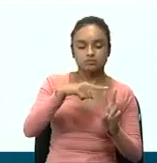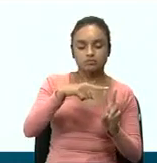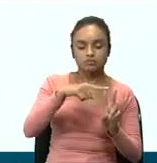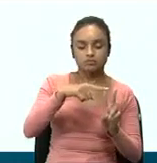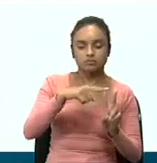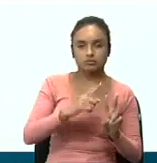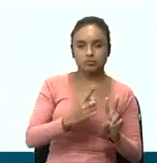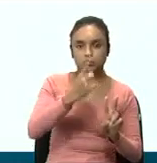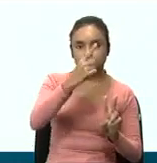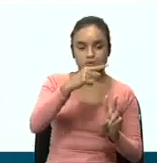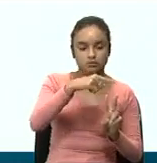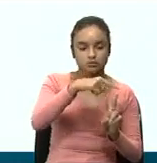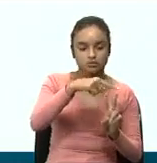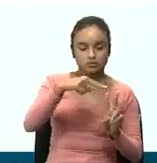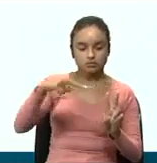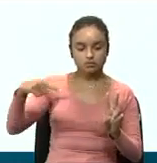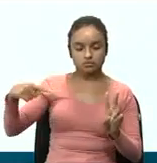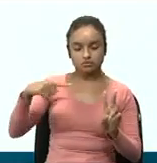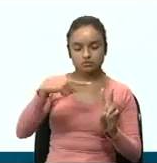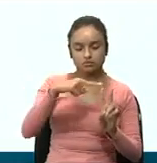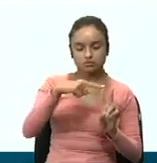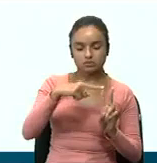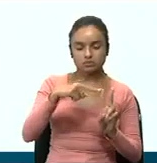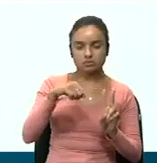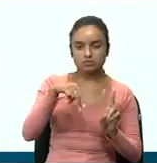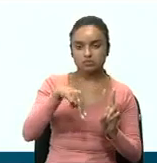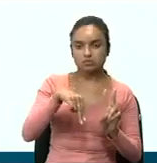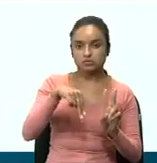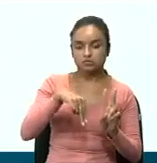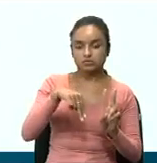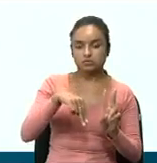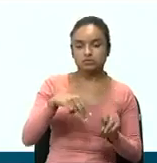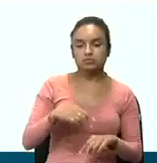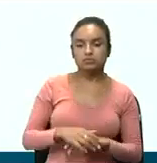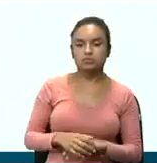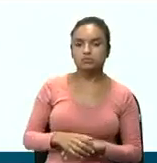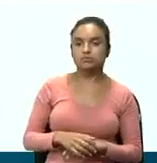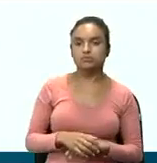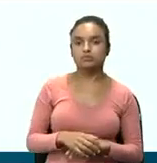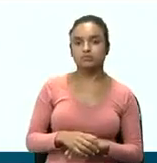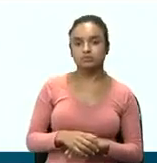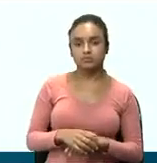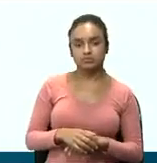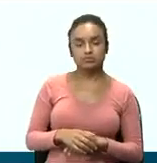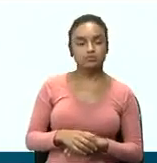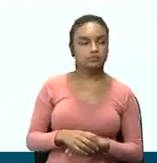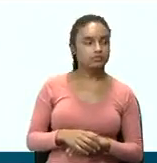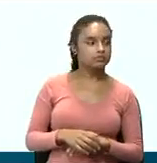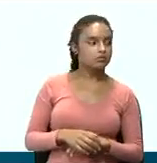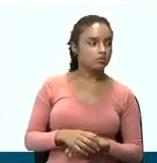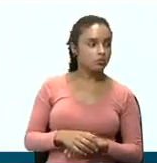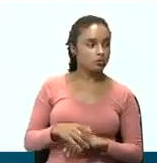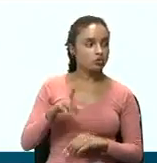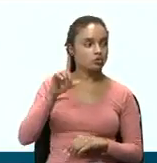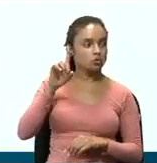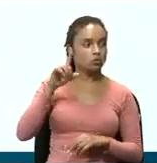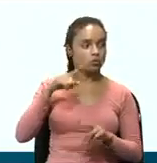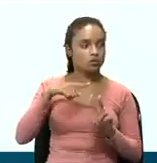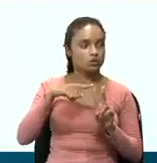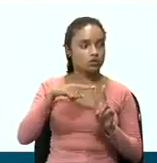n, ok? 1 sobre raiz de n. E a imagem de n mais 1 vai ser o